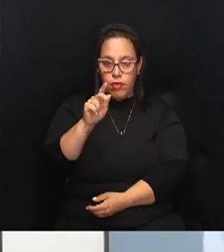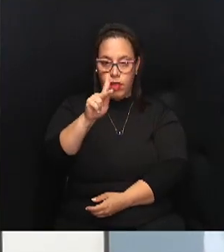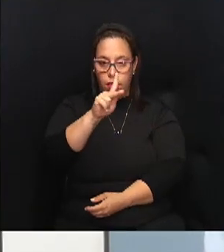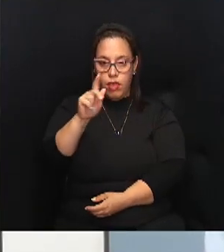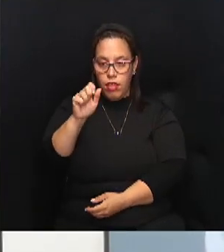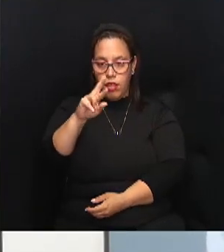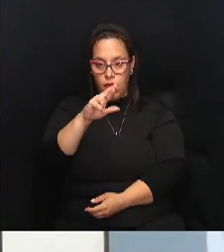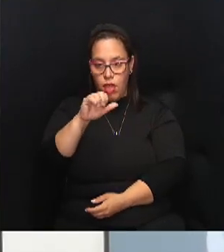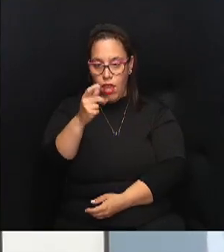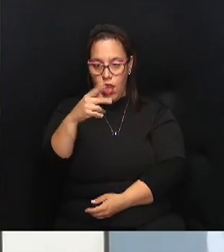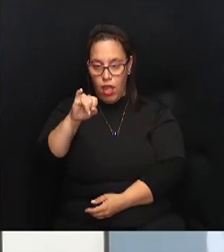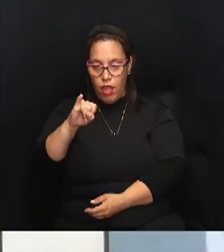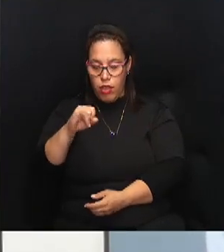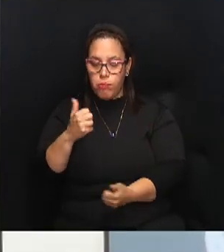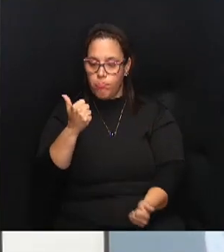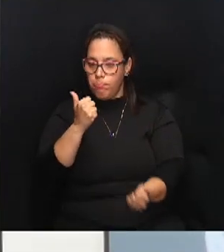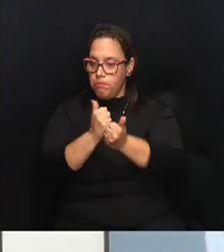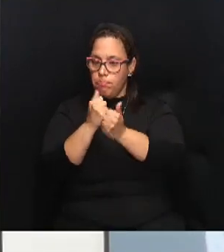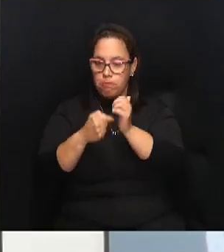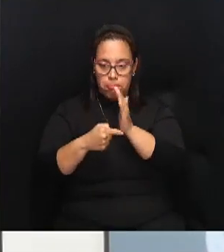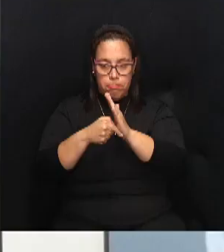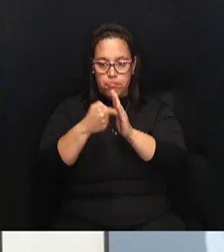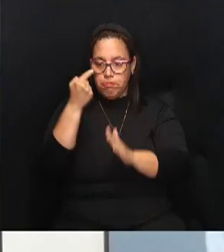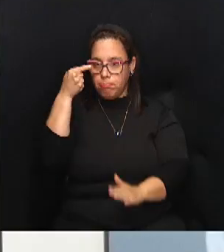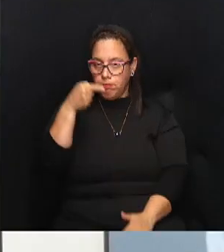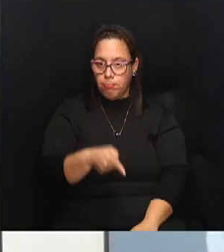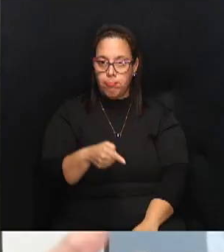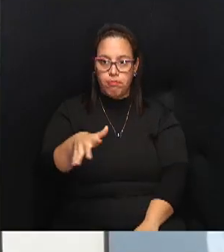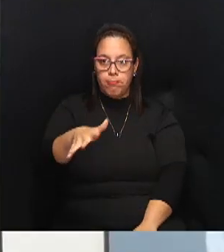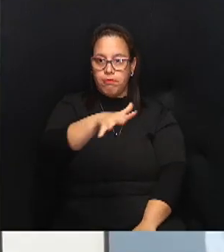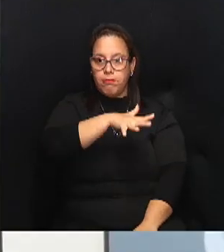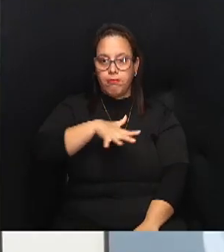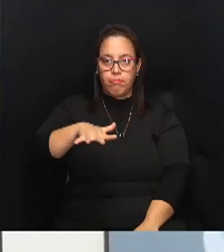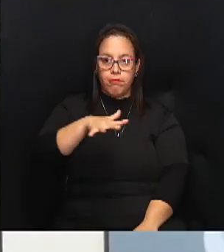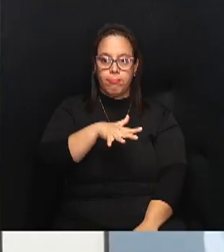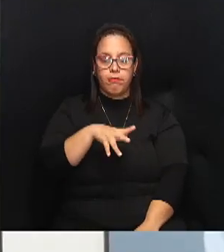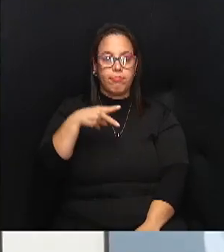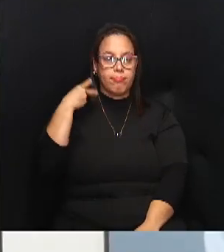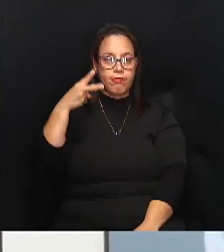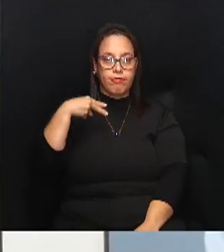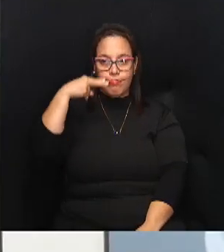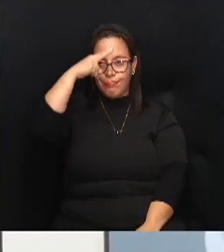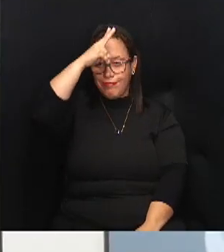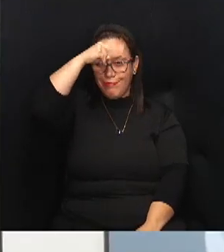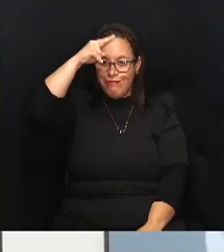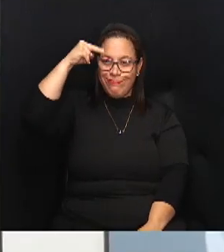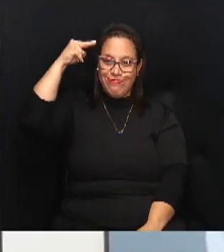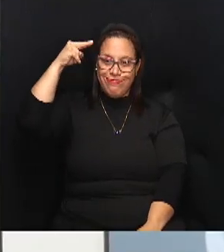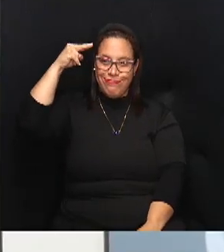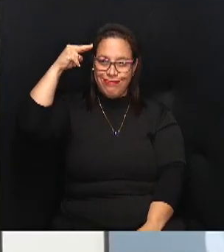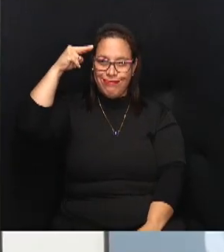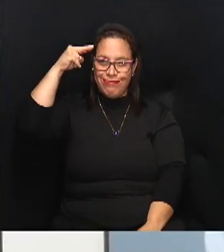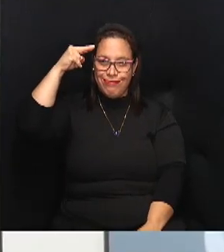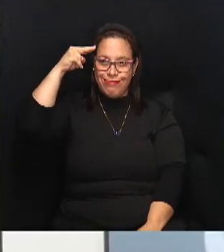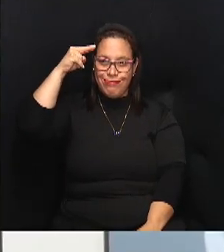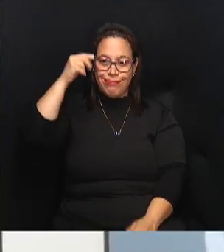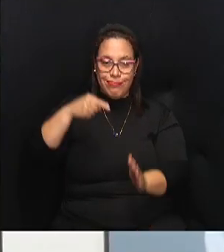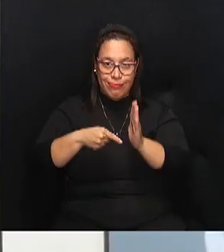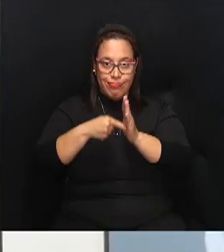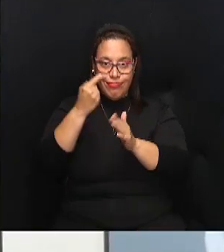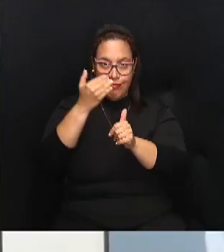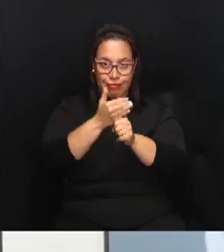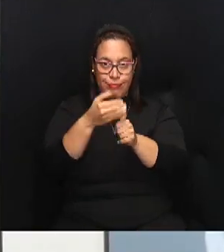sido um parceiro de primeira hora, né, aqui na cidade, na região, e o vereador Nick Schneider, aí, que está no seu primeiro